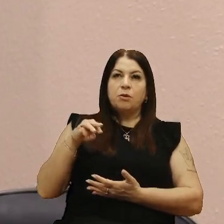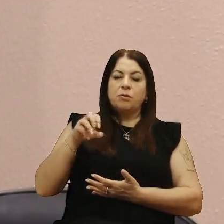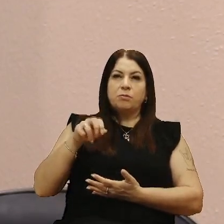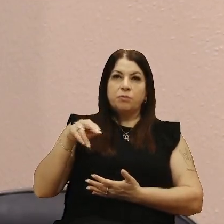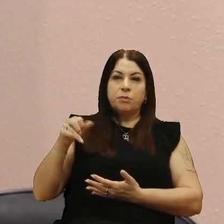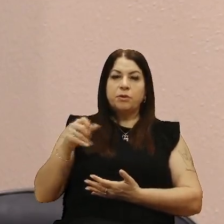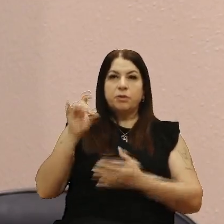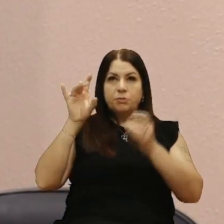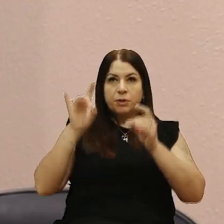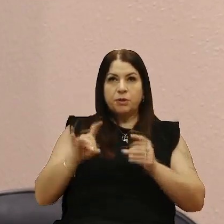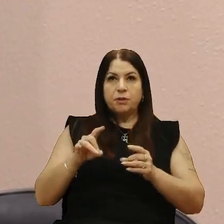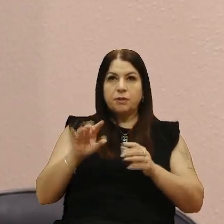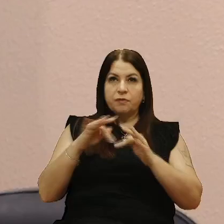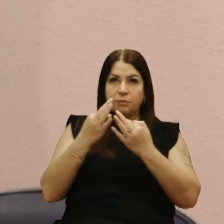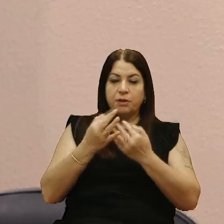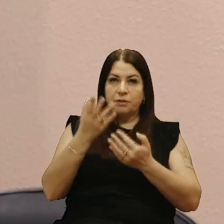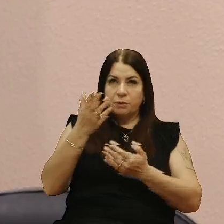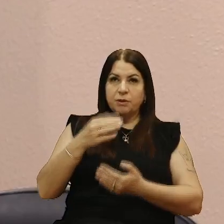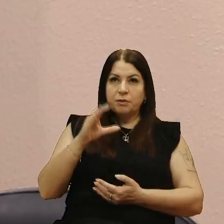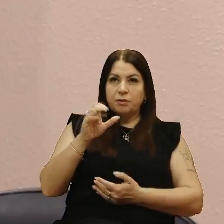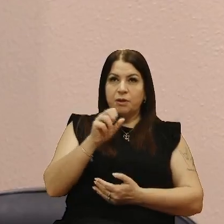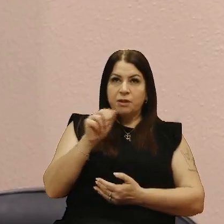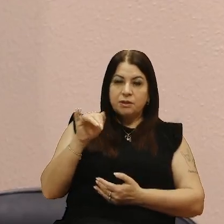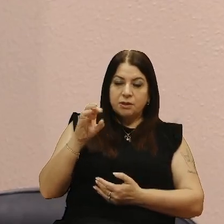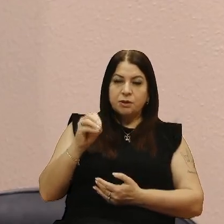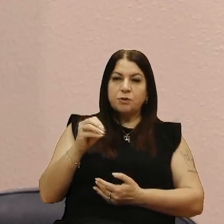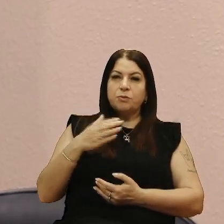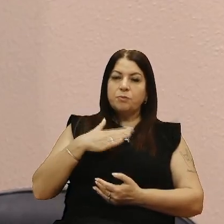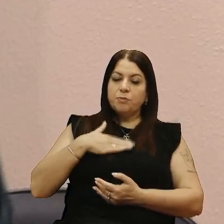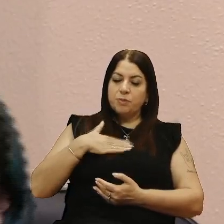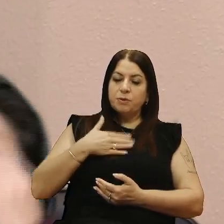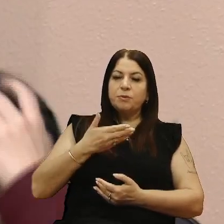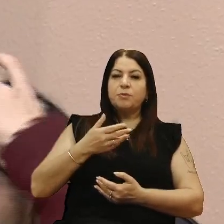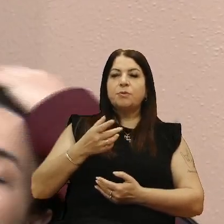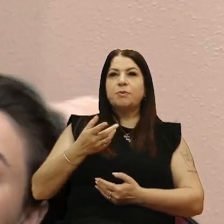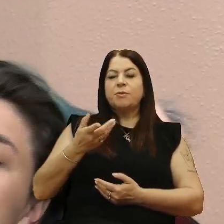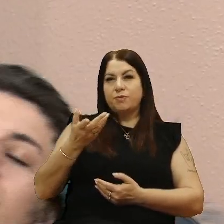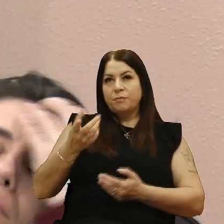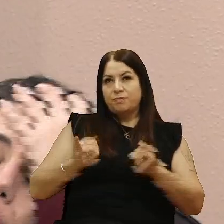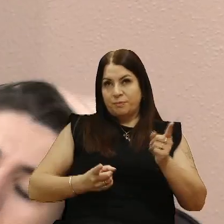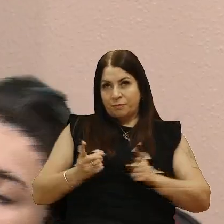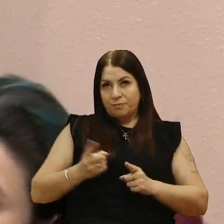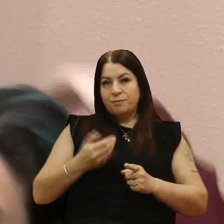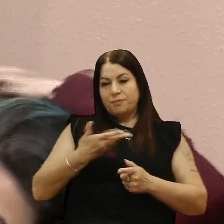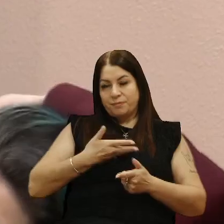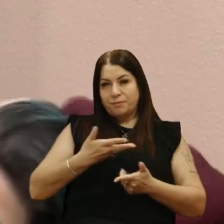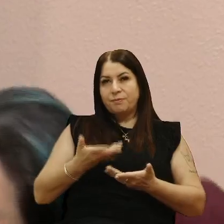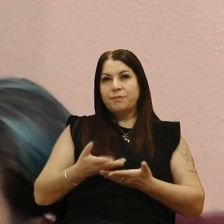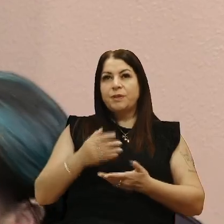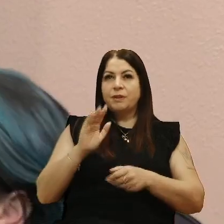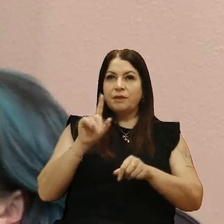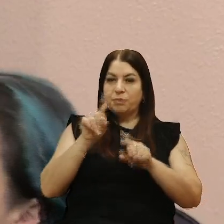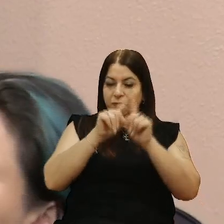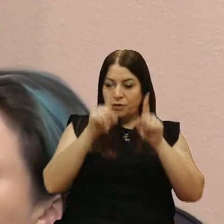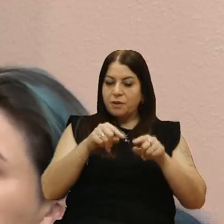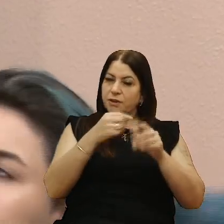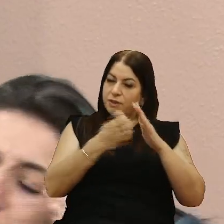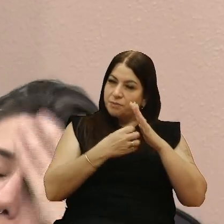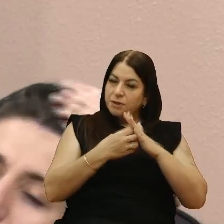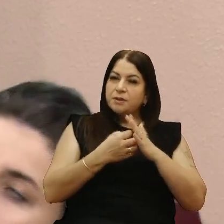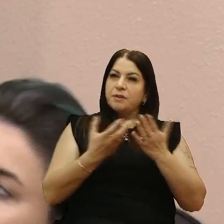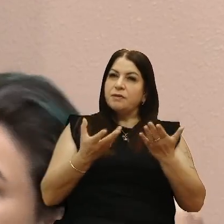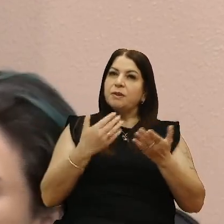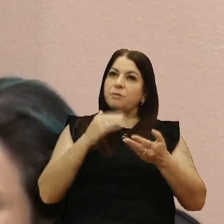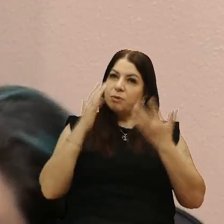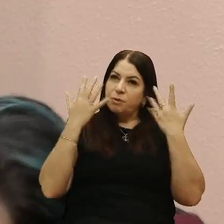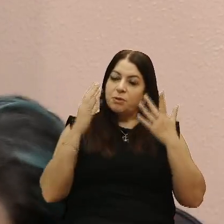especial, quero saudar um familiar meu, Cassiano Pinto, meu primo, que faz parte também, é colaborador dessa empresa. Então, aqui fica os